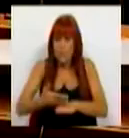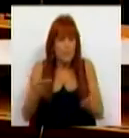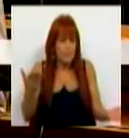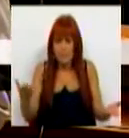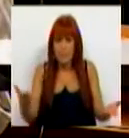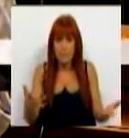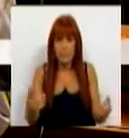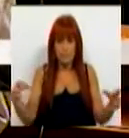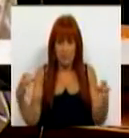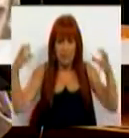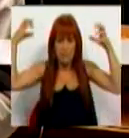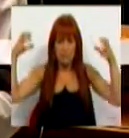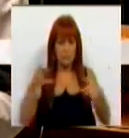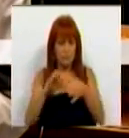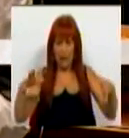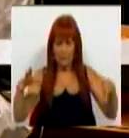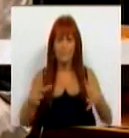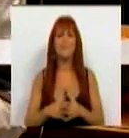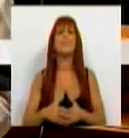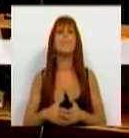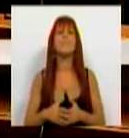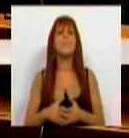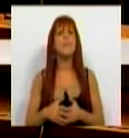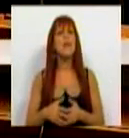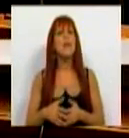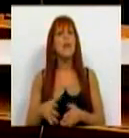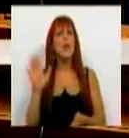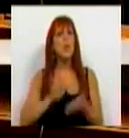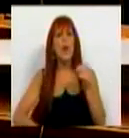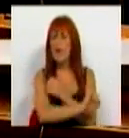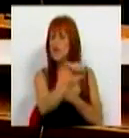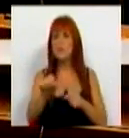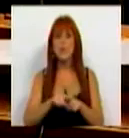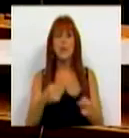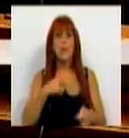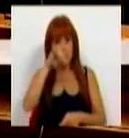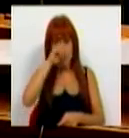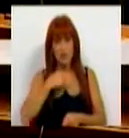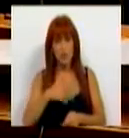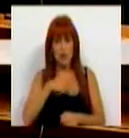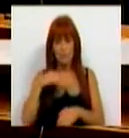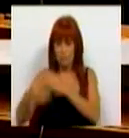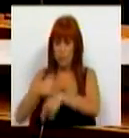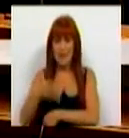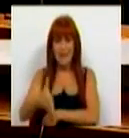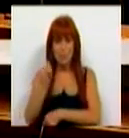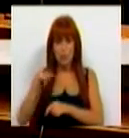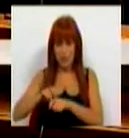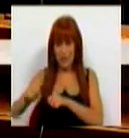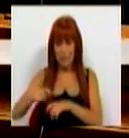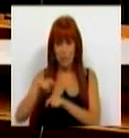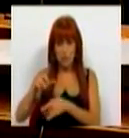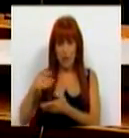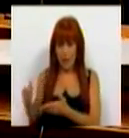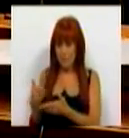são litigantes entre si. Caros colegas, cabe aliás recordar que no decurso da 12ª legislatura